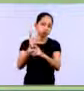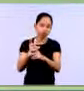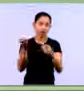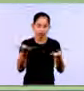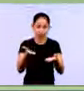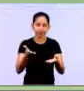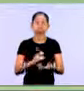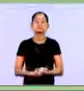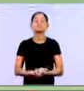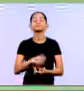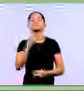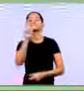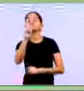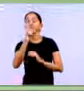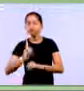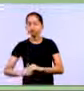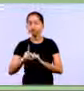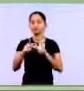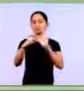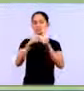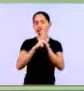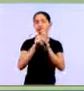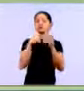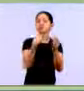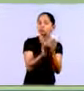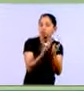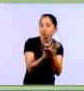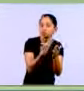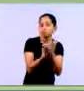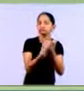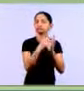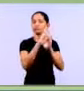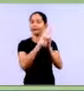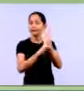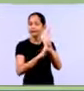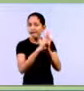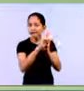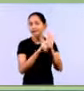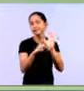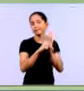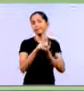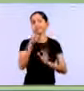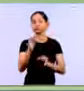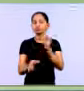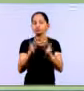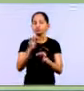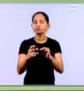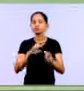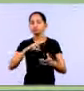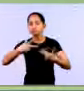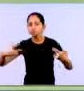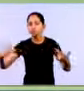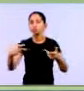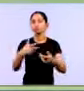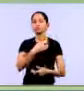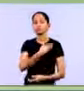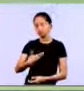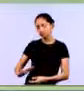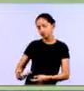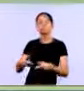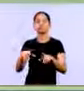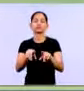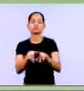tributário. Direito tributário é o estudo das normas jurídicas que versam sobre a